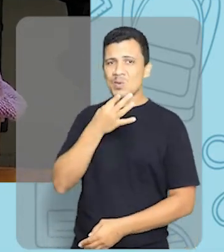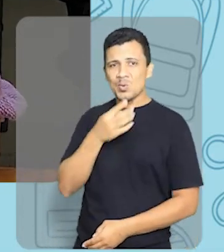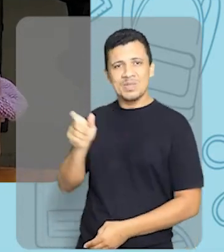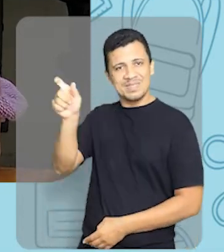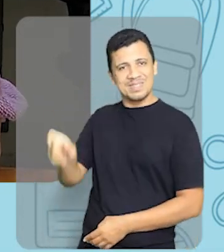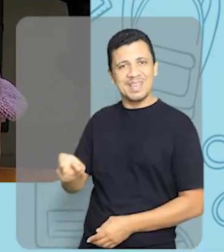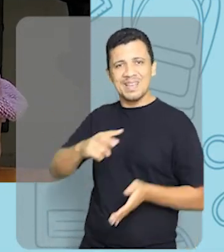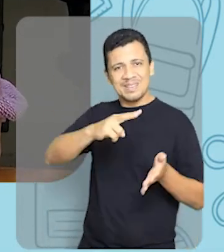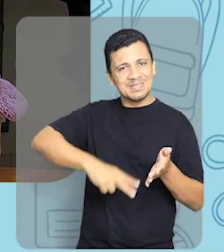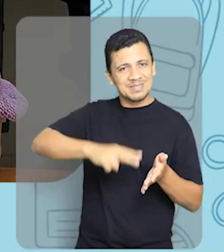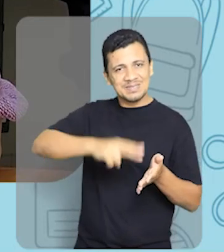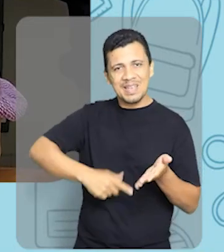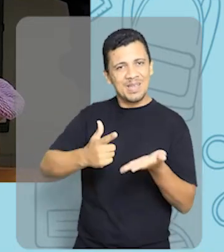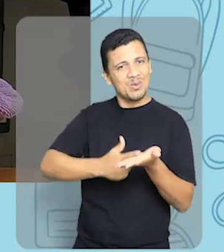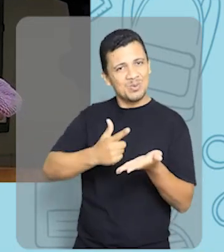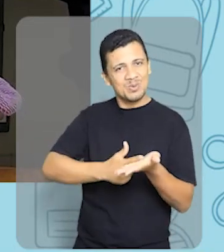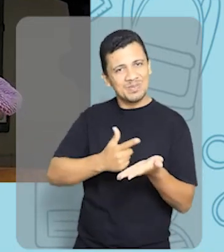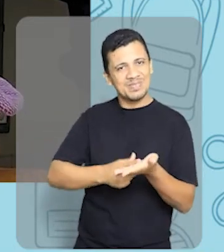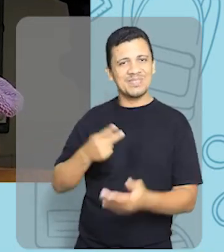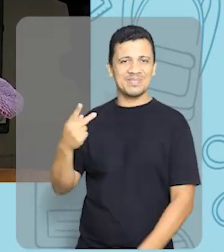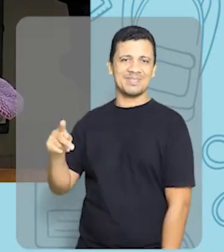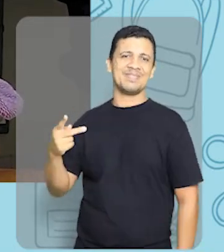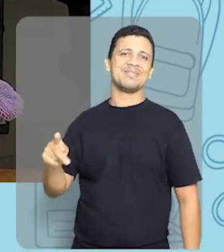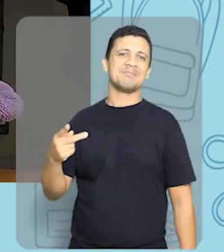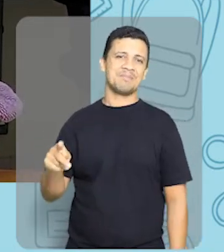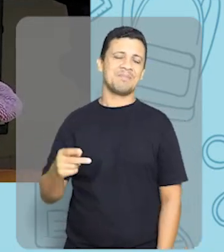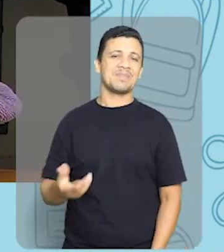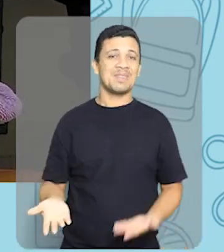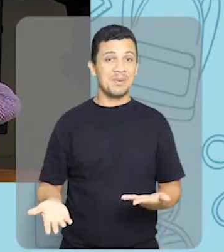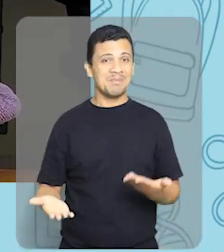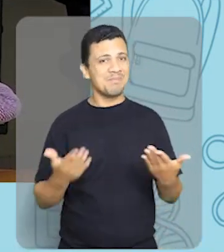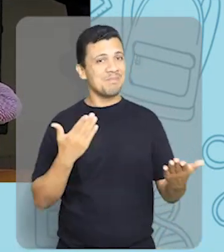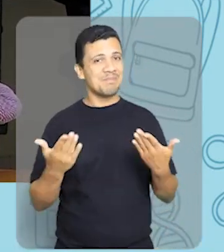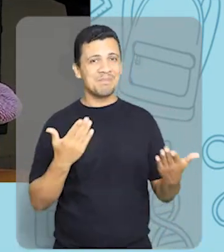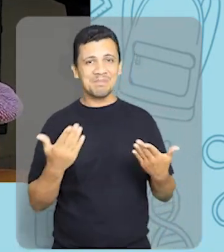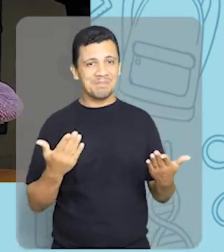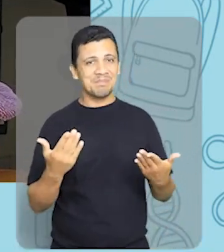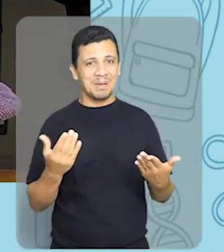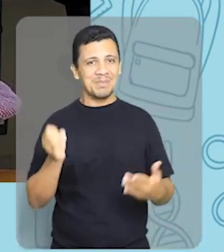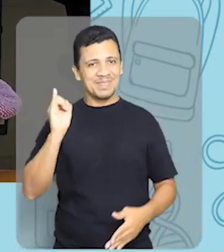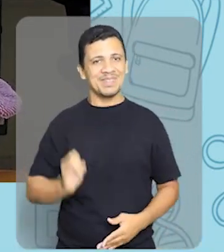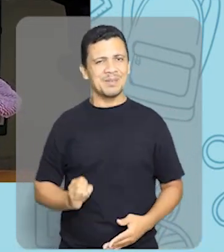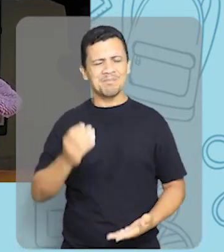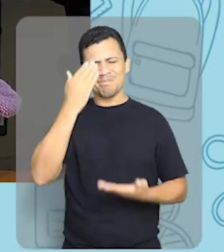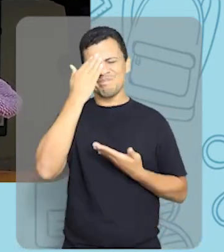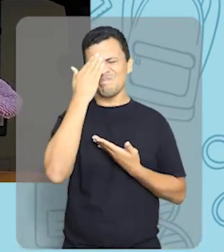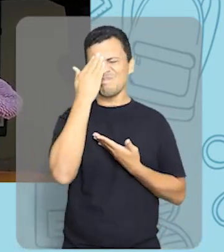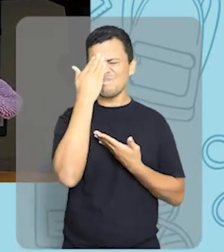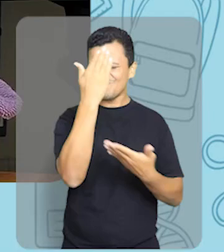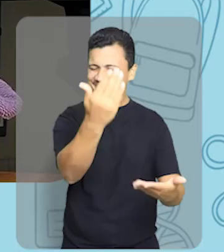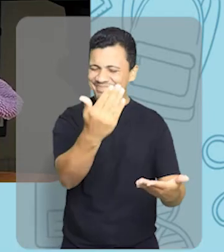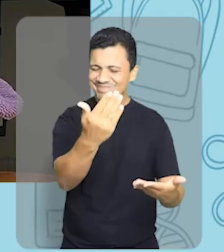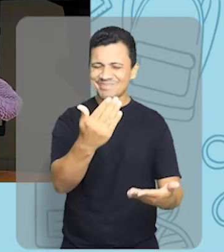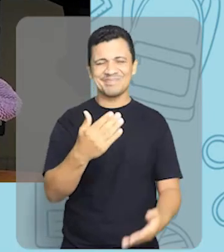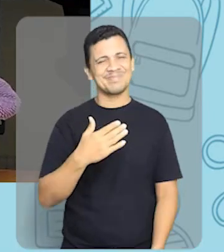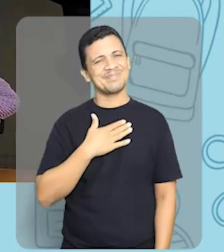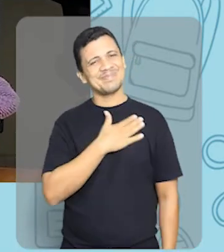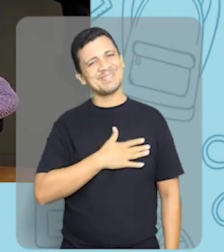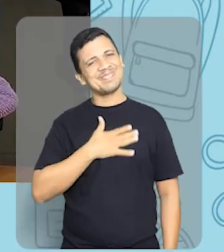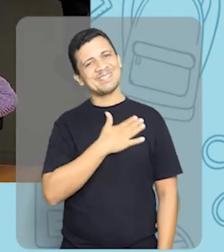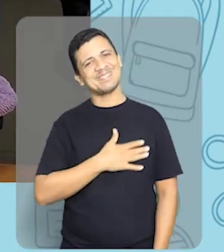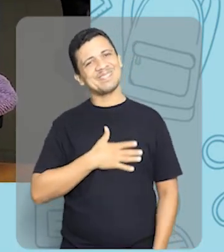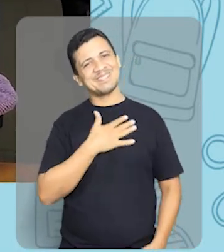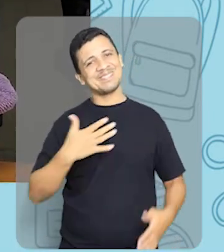ler a obra de Maria Firmina, tá? Então, Papo de Recreio, muito obrigada. Foi uma satisfação, uma alegria